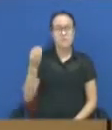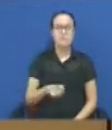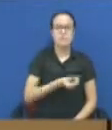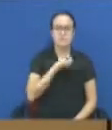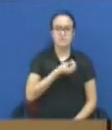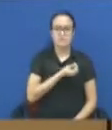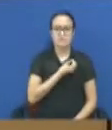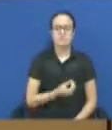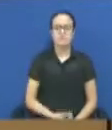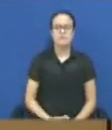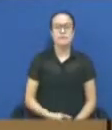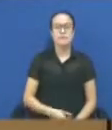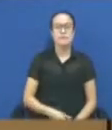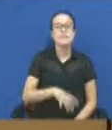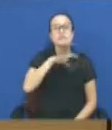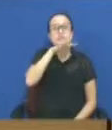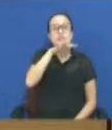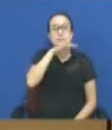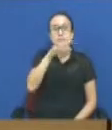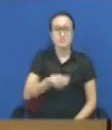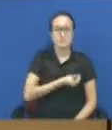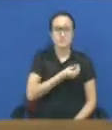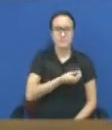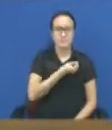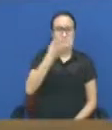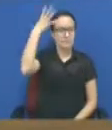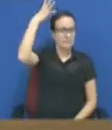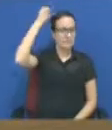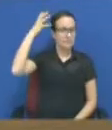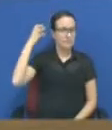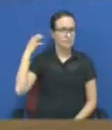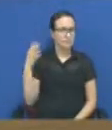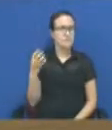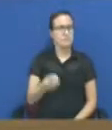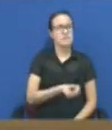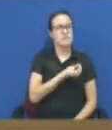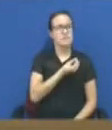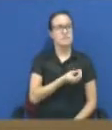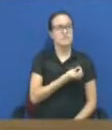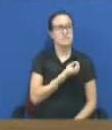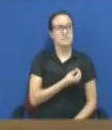Presente. André Tigrão. Presente. Lubogo. Presente, excelência.